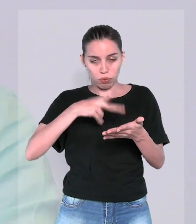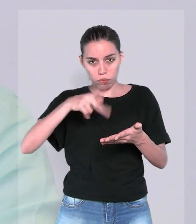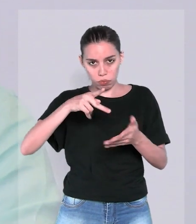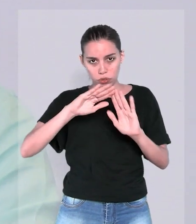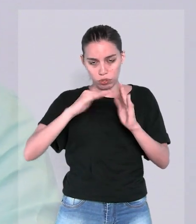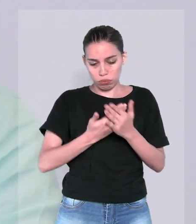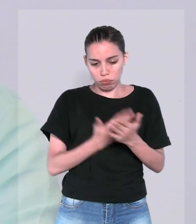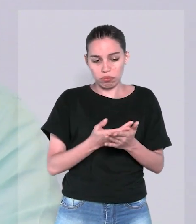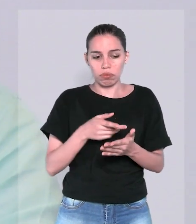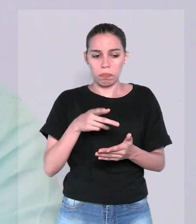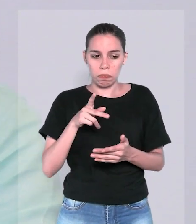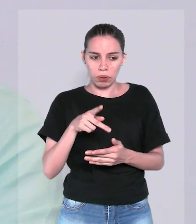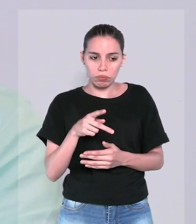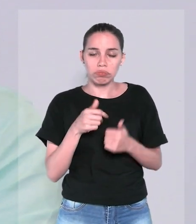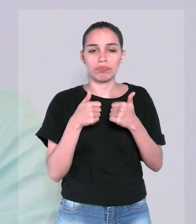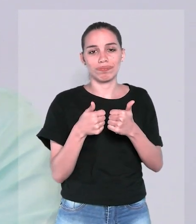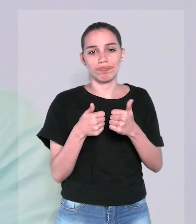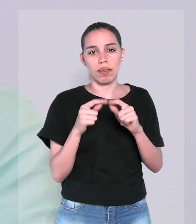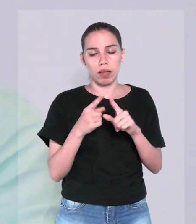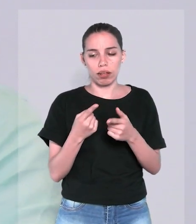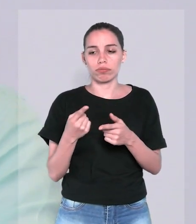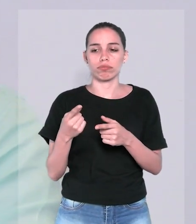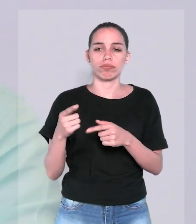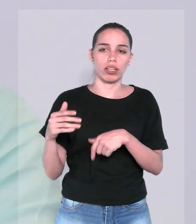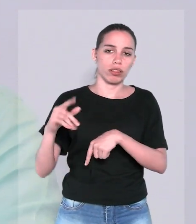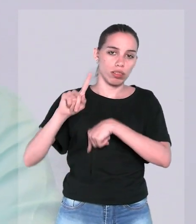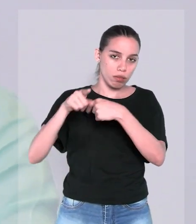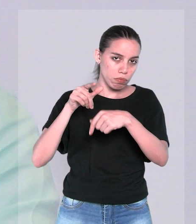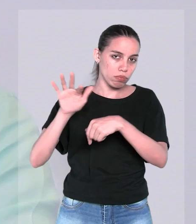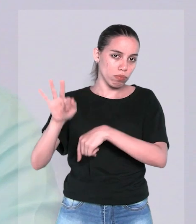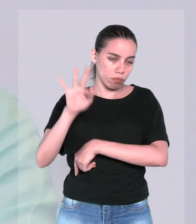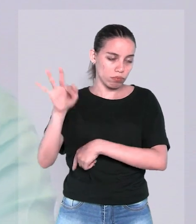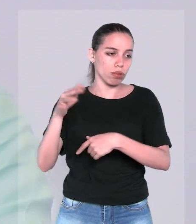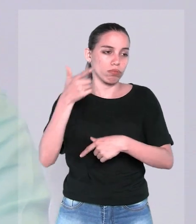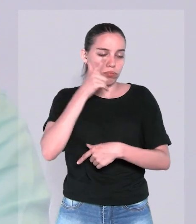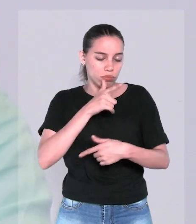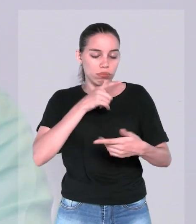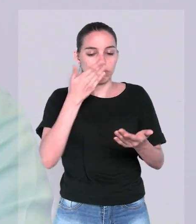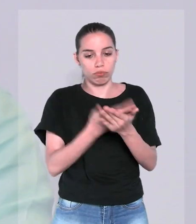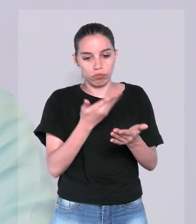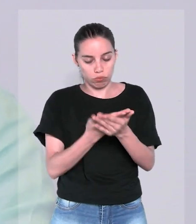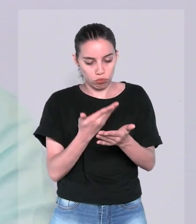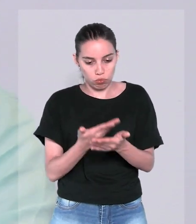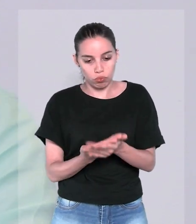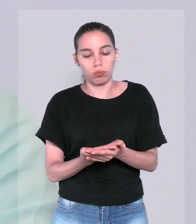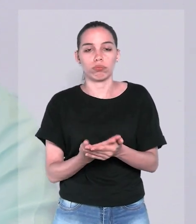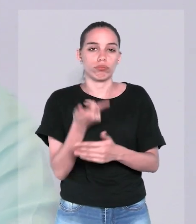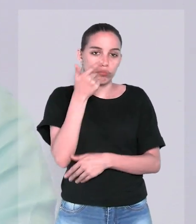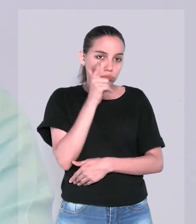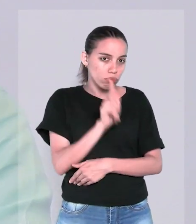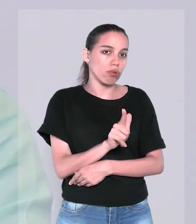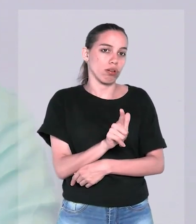no cognitivo, sim, mas não é um rebatimento que possa levar você a ter problemas no boletim. Então, é possível